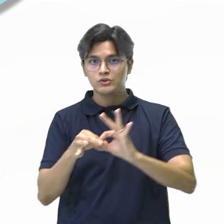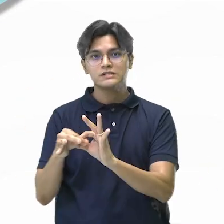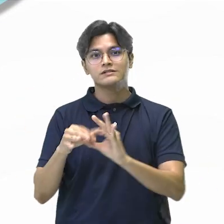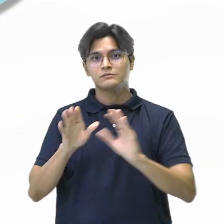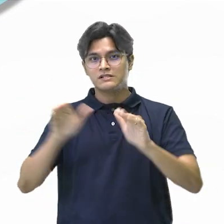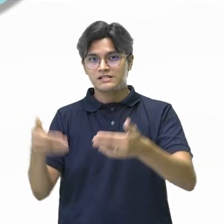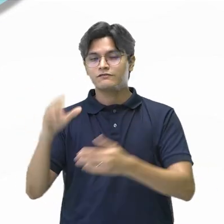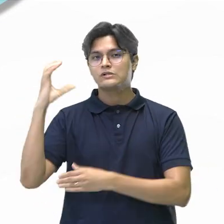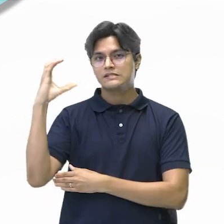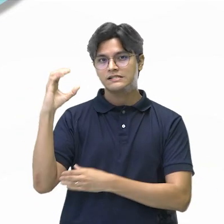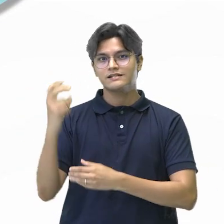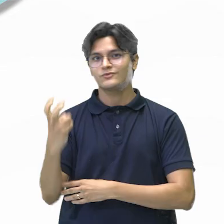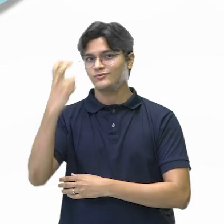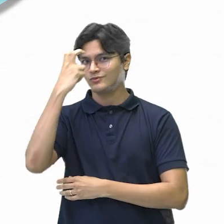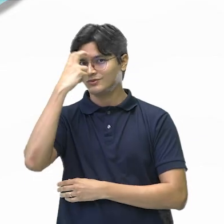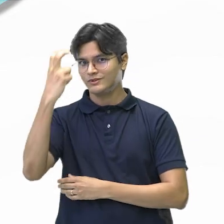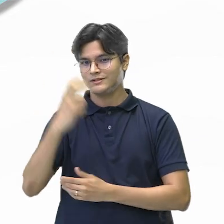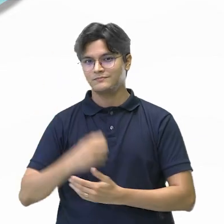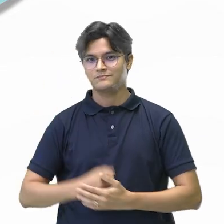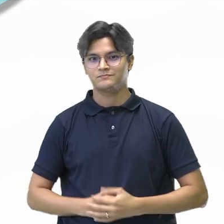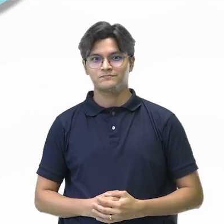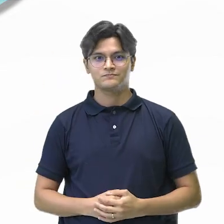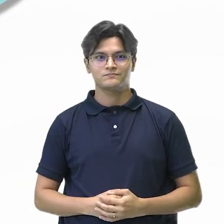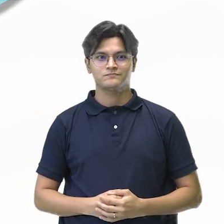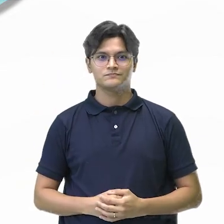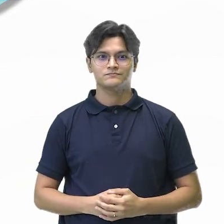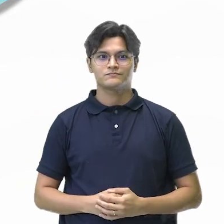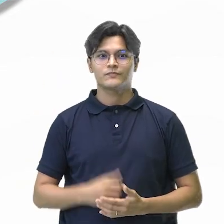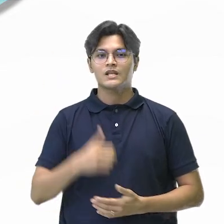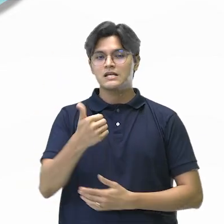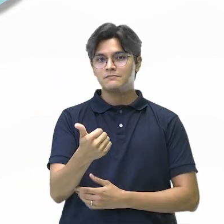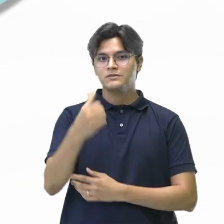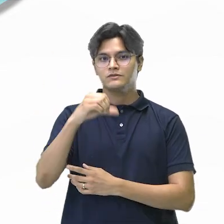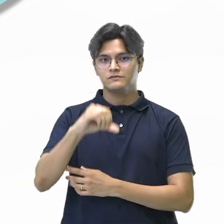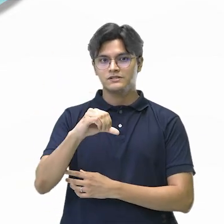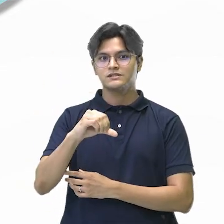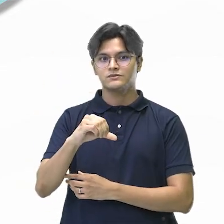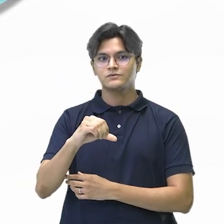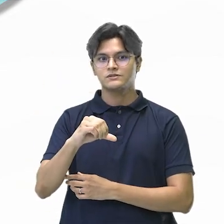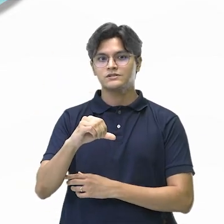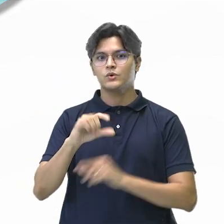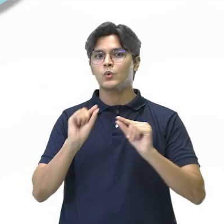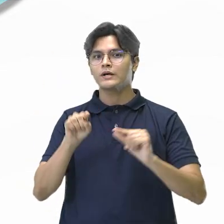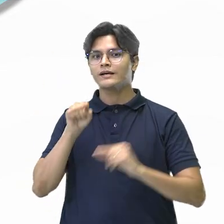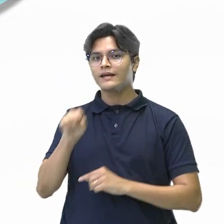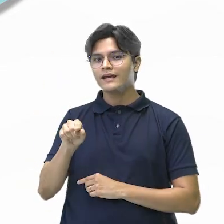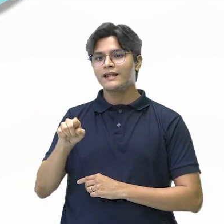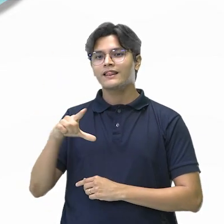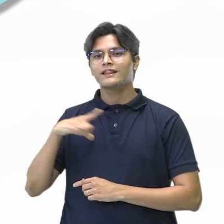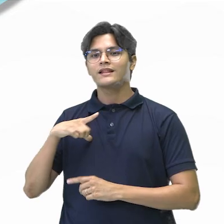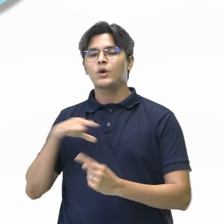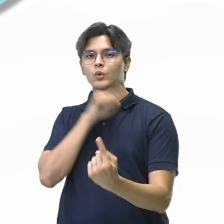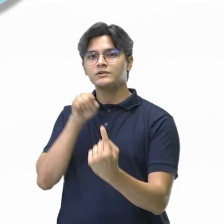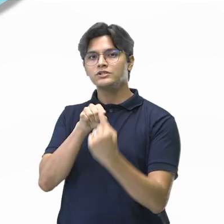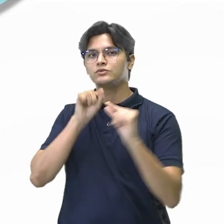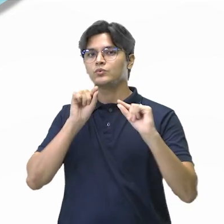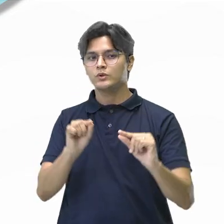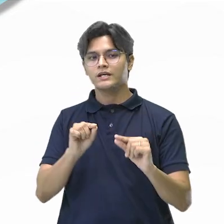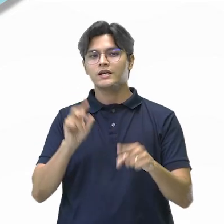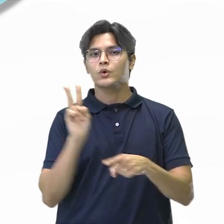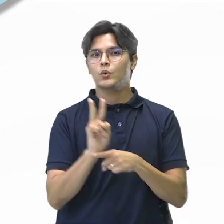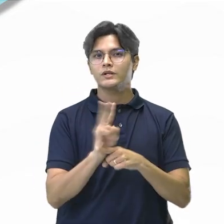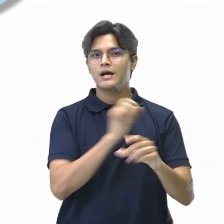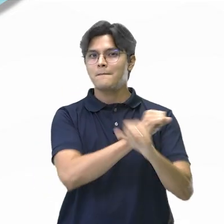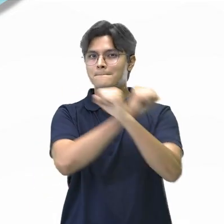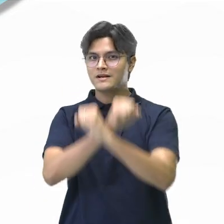foi ali trazendo a questão do objetivo de promover e preservar esses bens culturais,